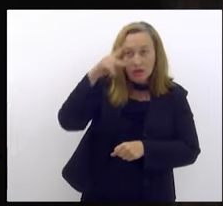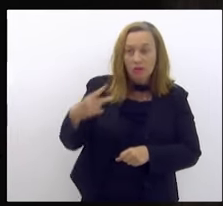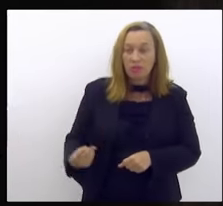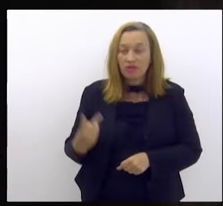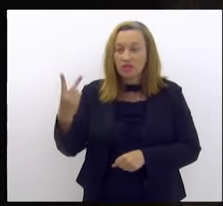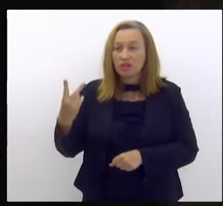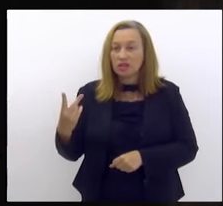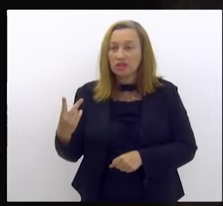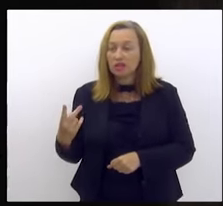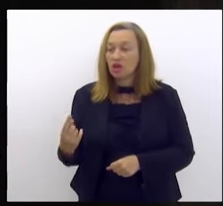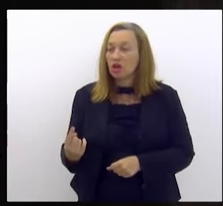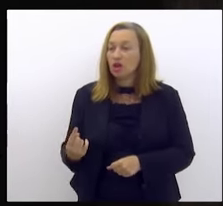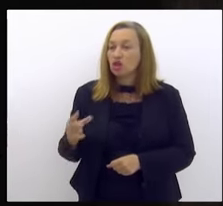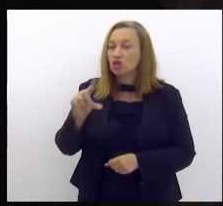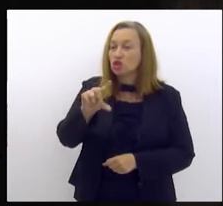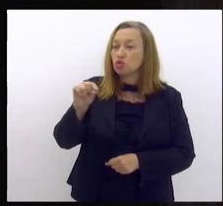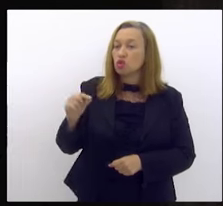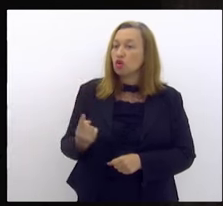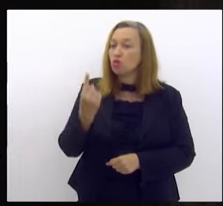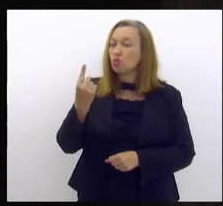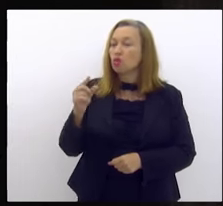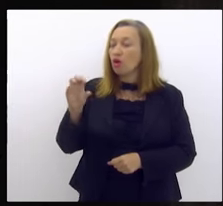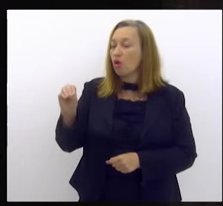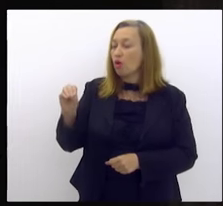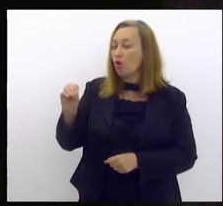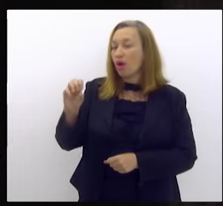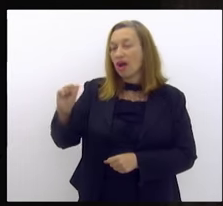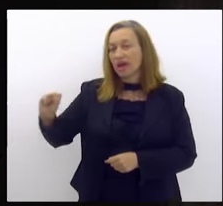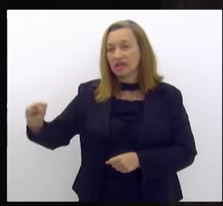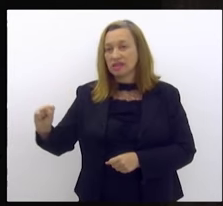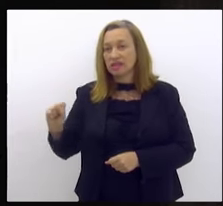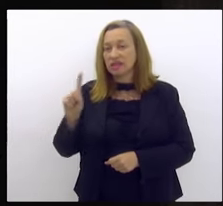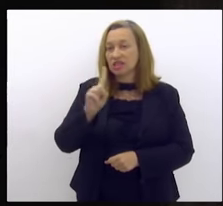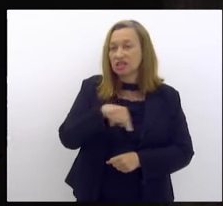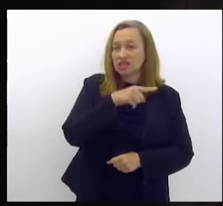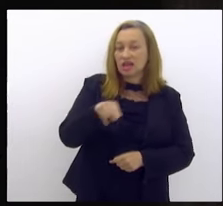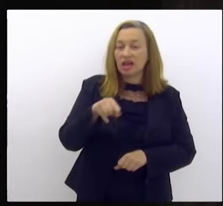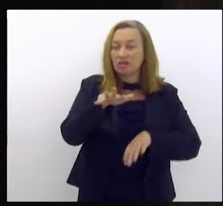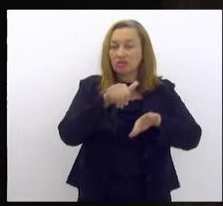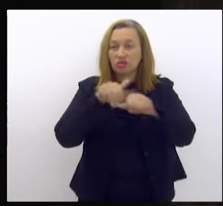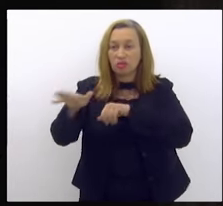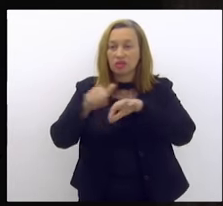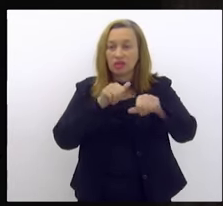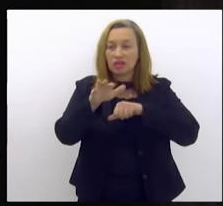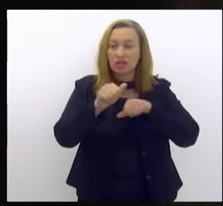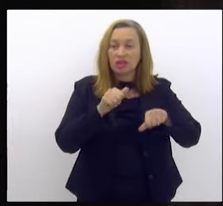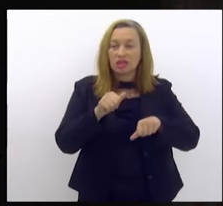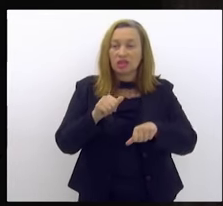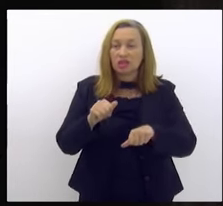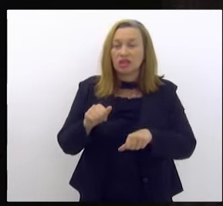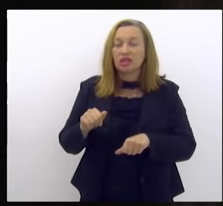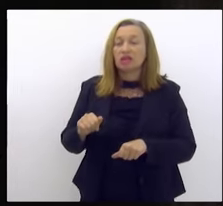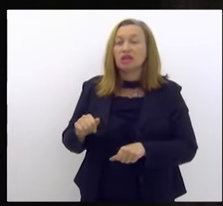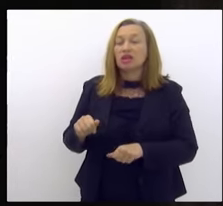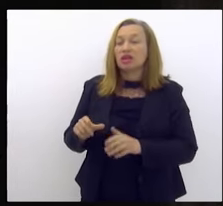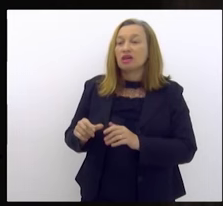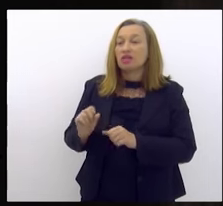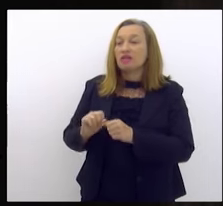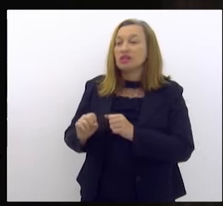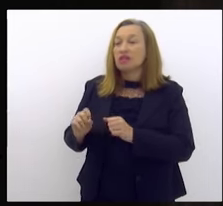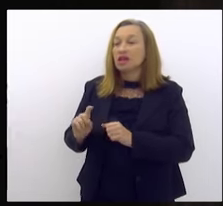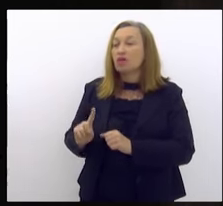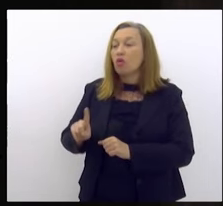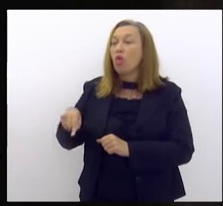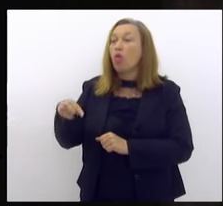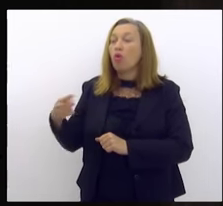uma dessas duas OS, eles cancelaram o chamamento e realizaram outro chamamento público ontem, que foi